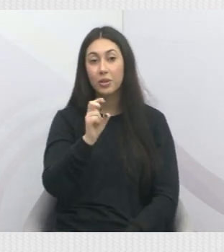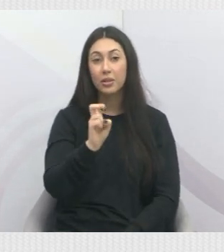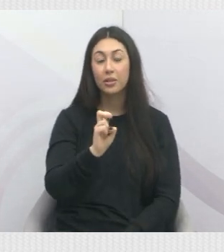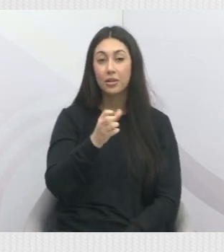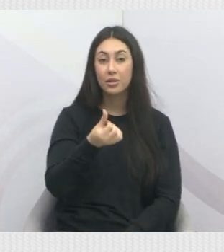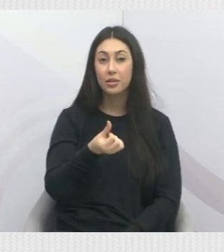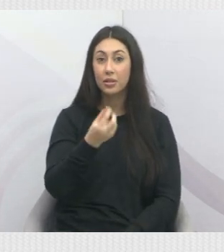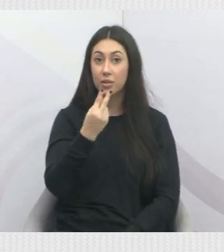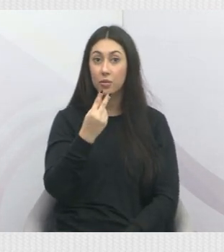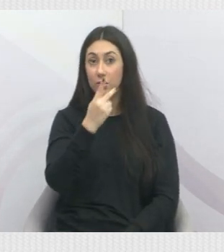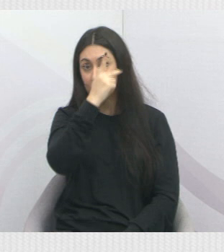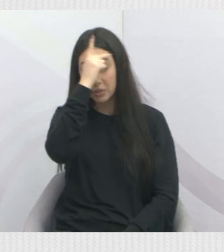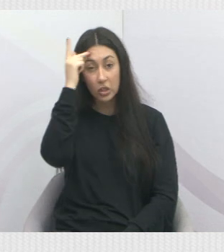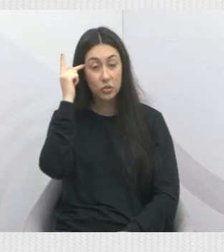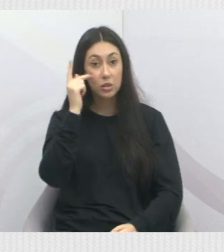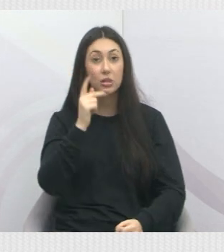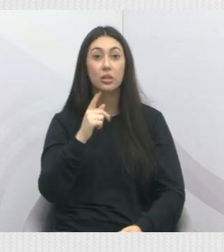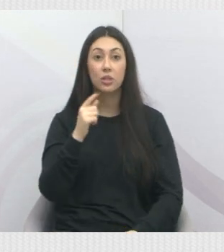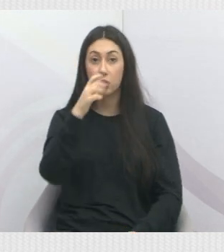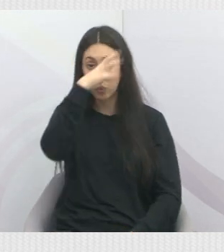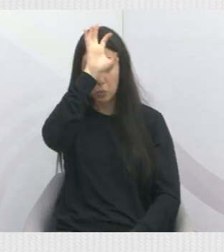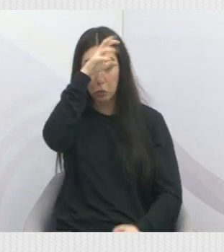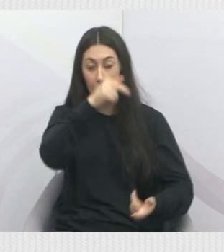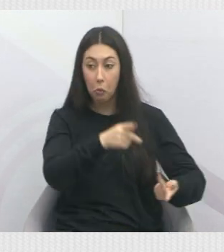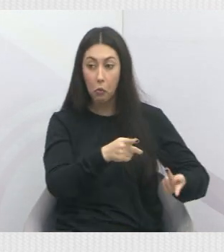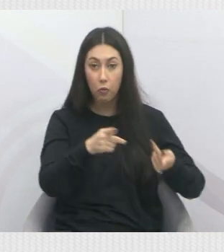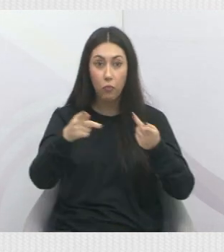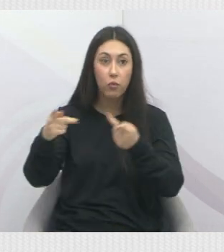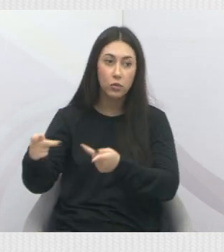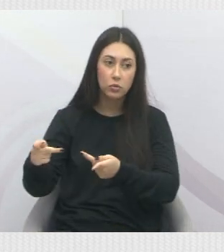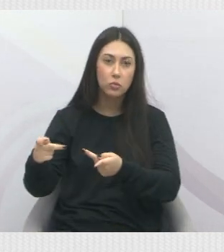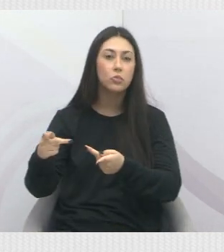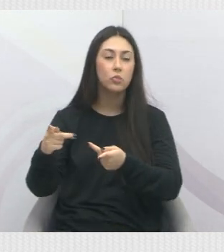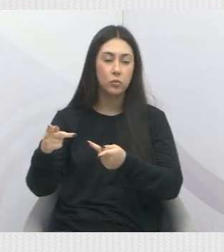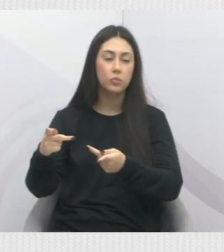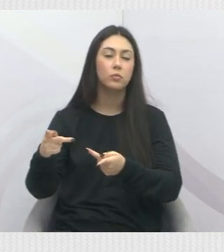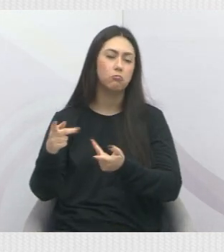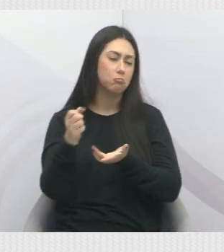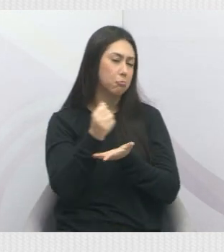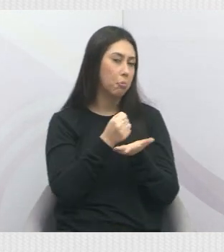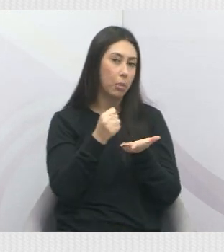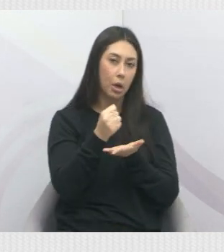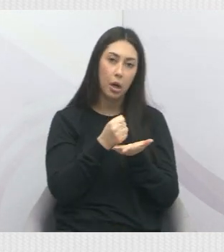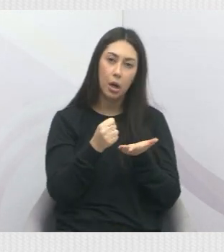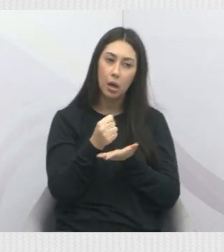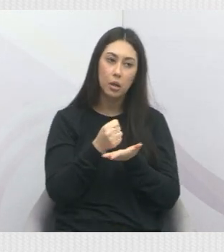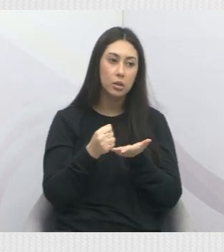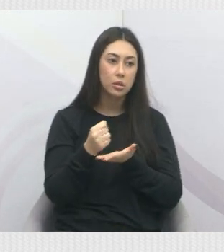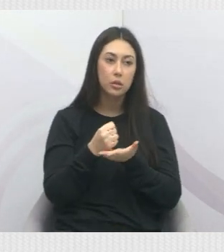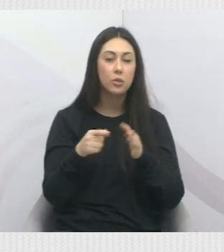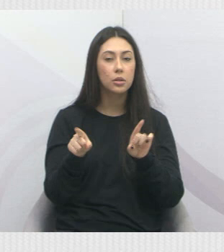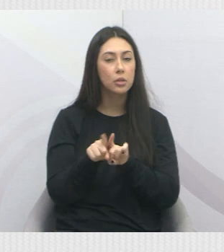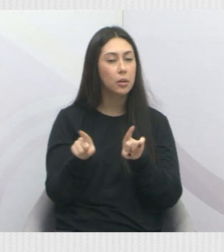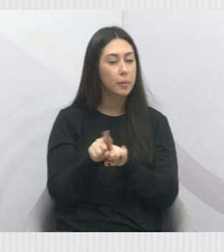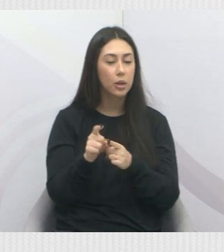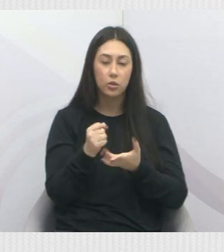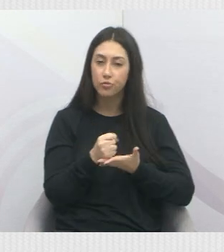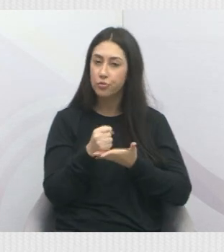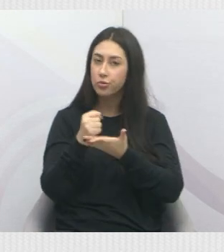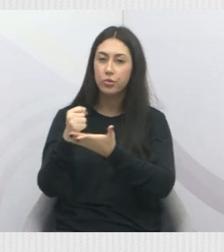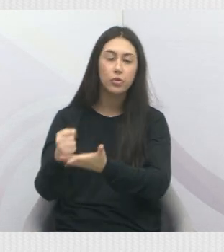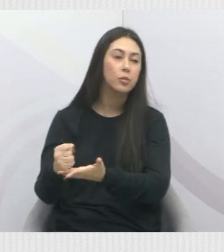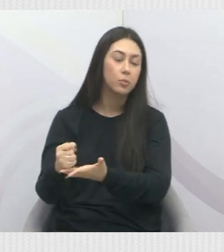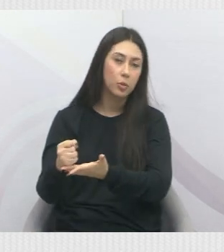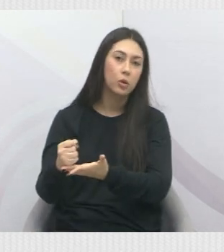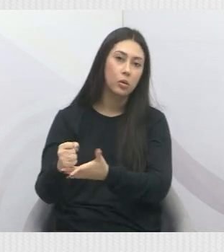56.562 atendimentos, divididos aí entre unidade básica, unidade de assistência básica e